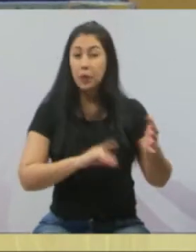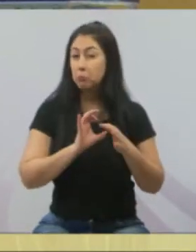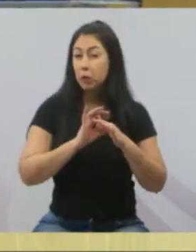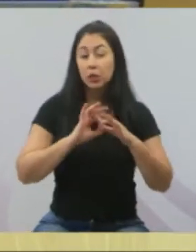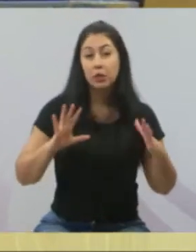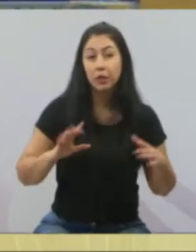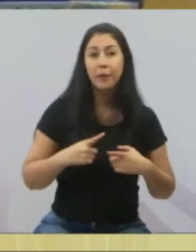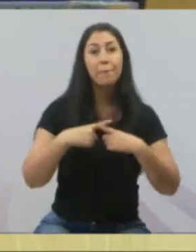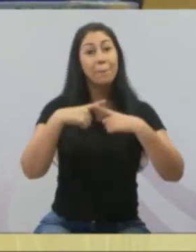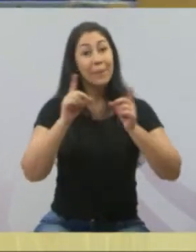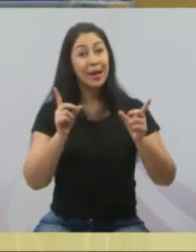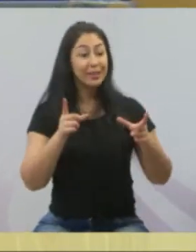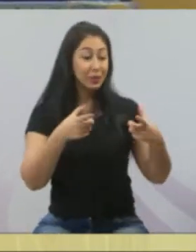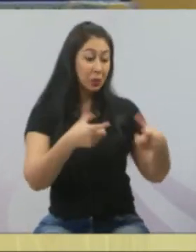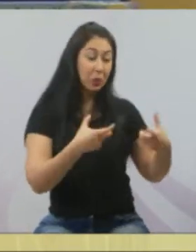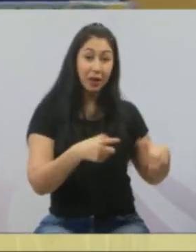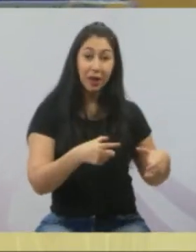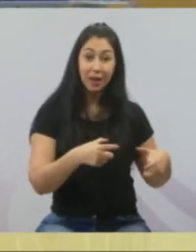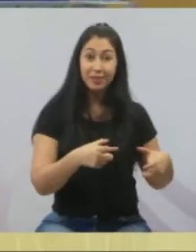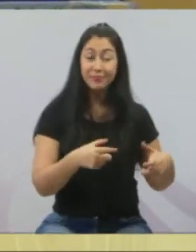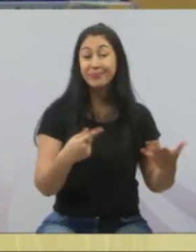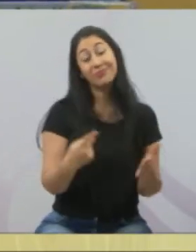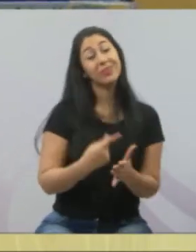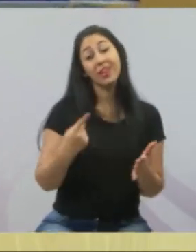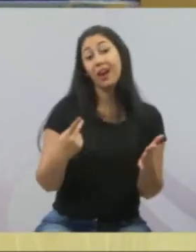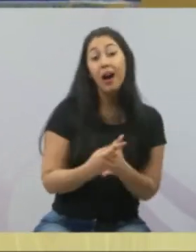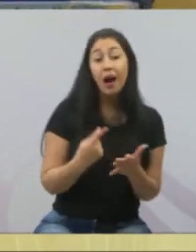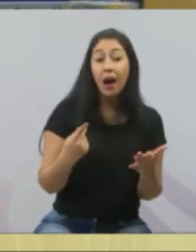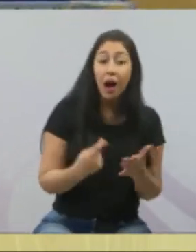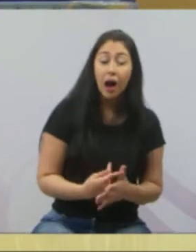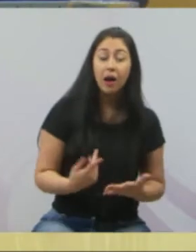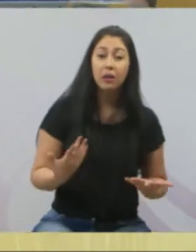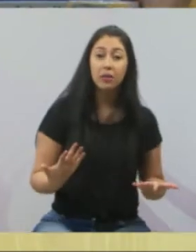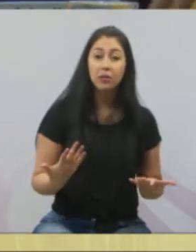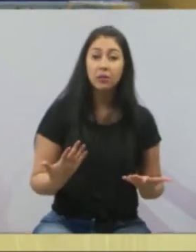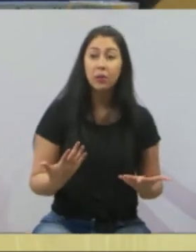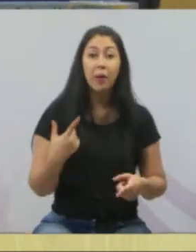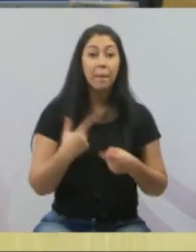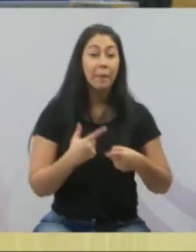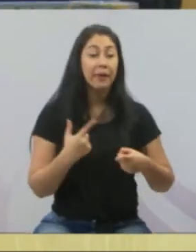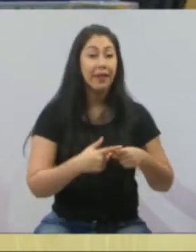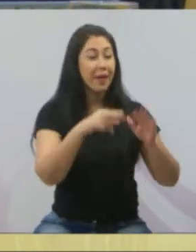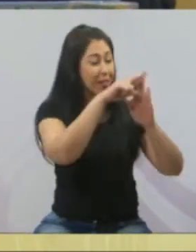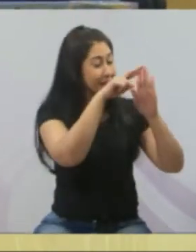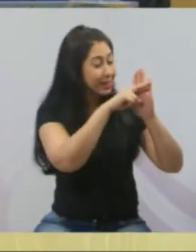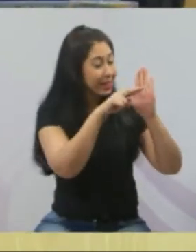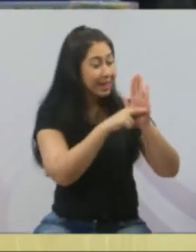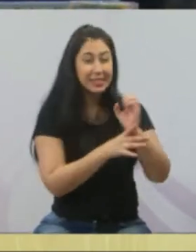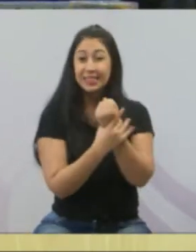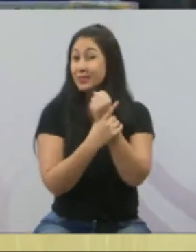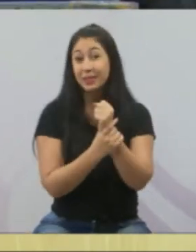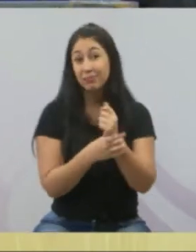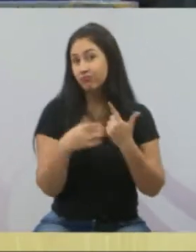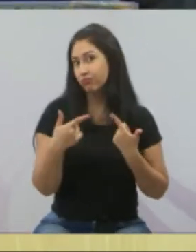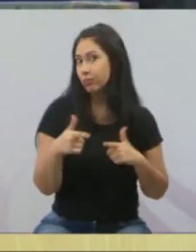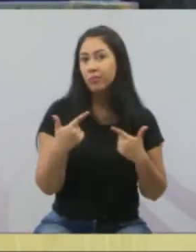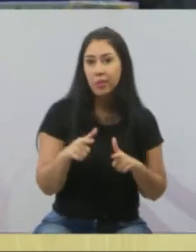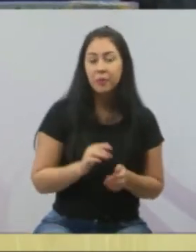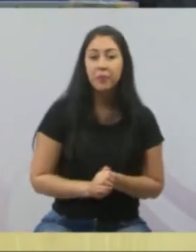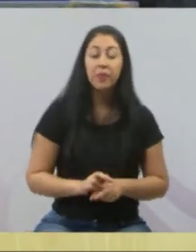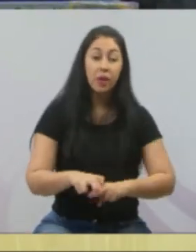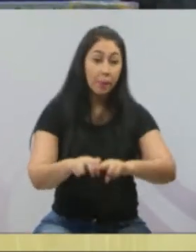Jacareí. Assim sendo, muito respeitosamente, recorremos à compreensão e aos prédios da IDP, antecipando o agradecimento pela atenção dispensada, subscrevemos. Vereador